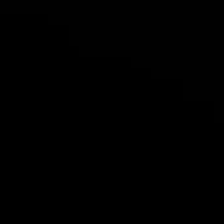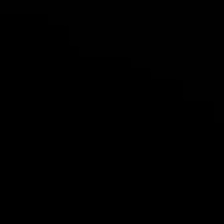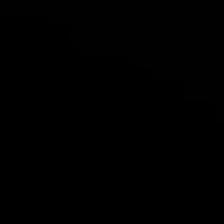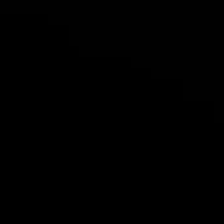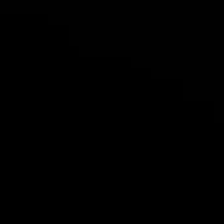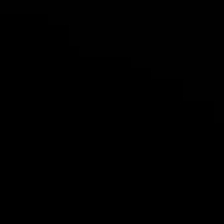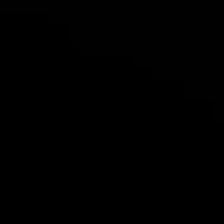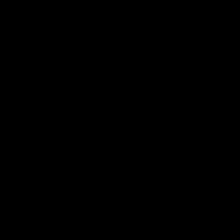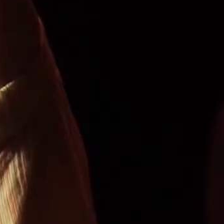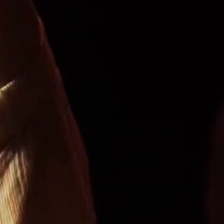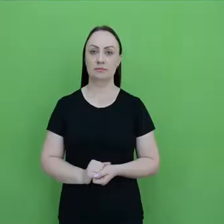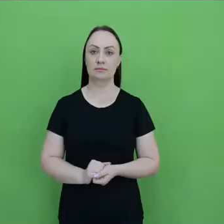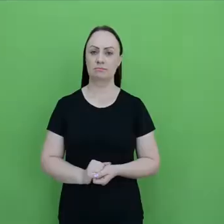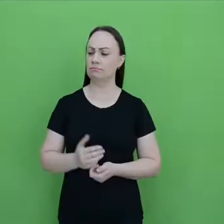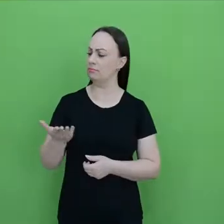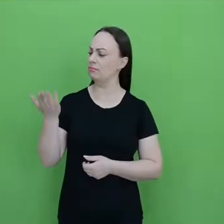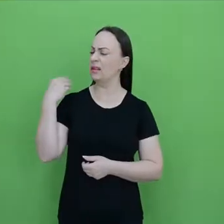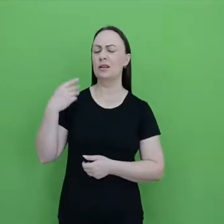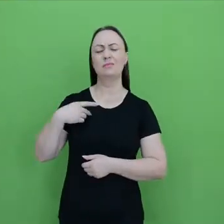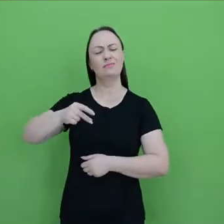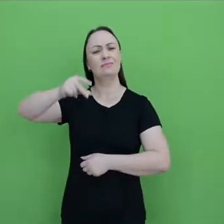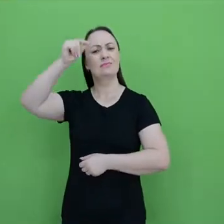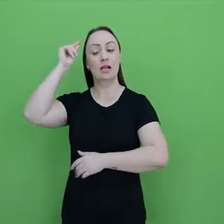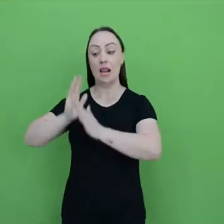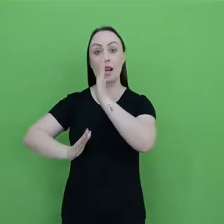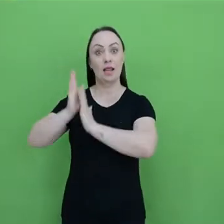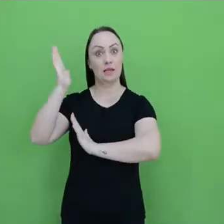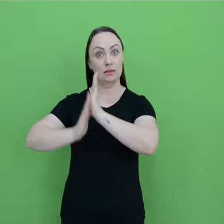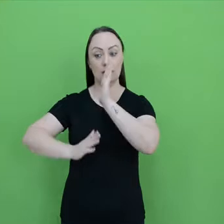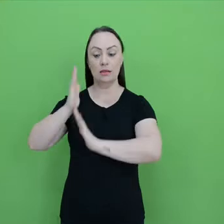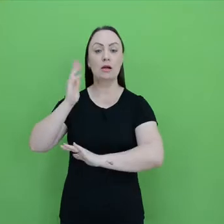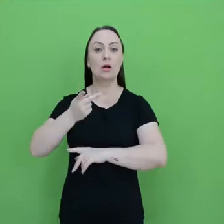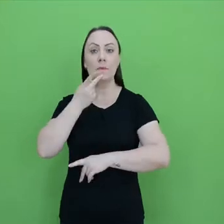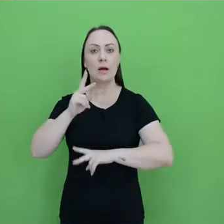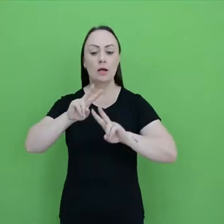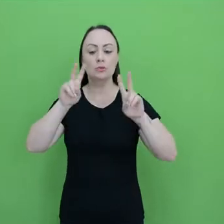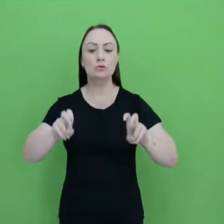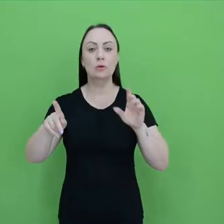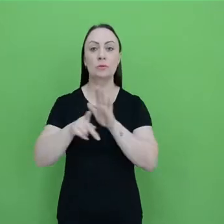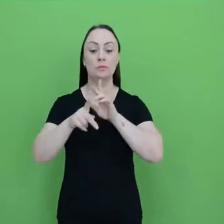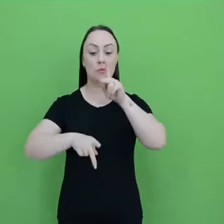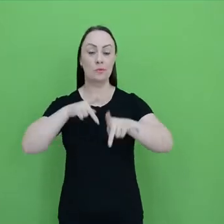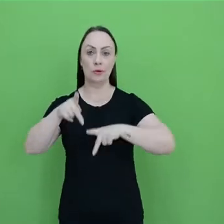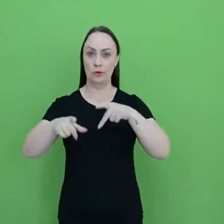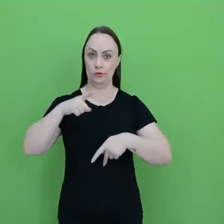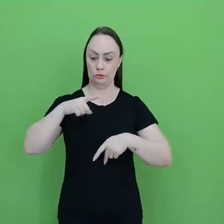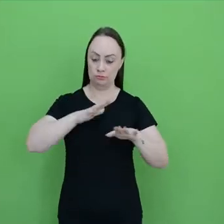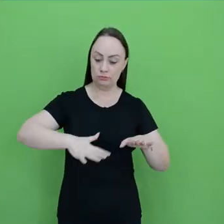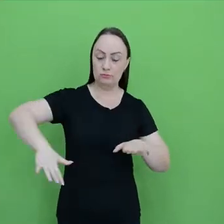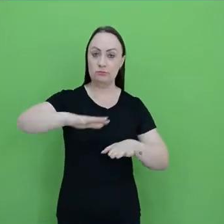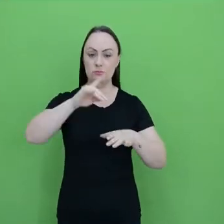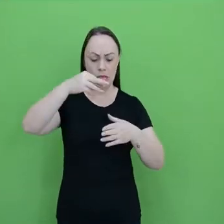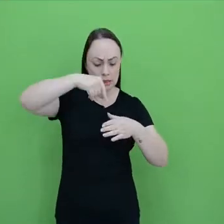Tela preta. Liesa sentada no chão. Uma antiga lenda fala da existência de um povo que habitava o subterrâneo de